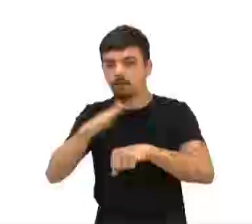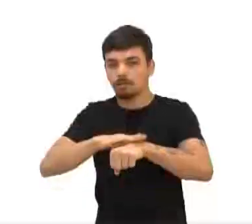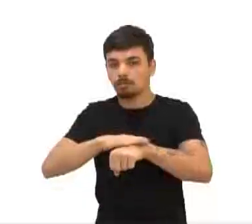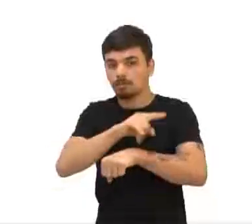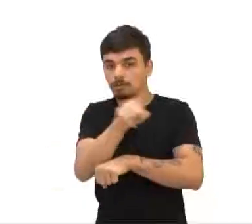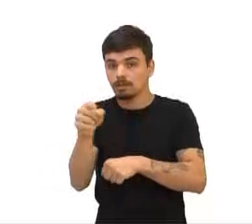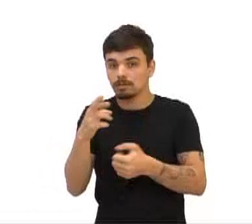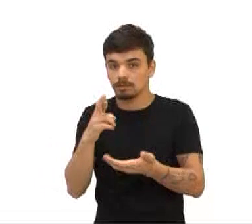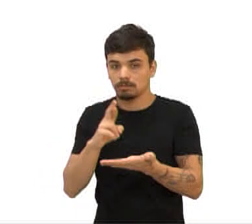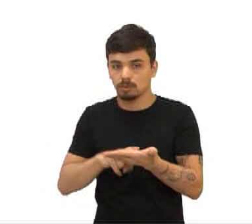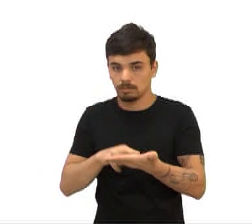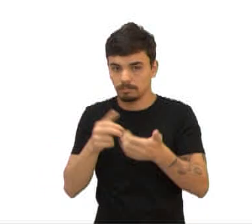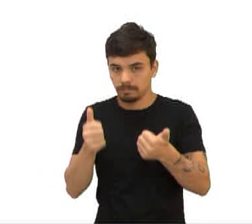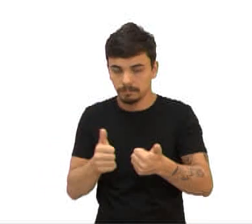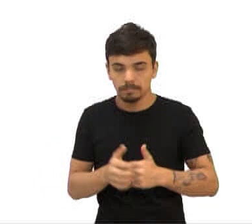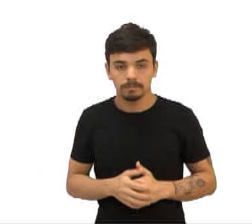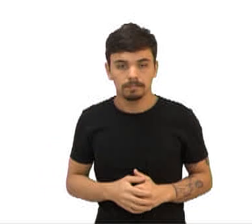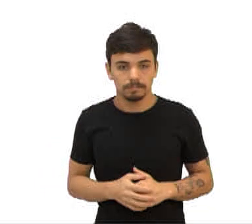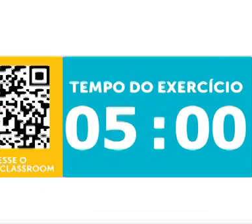escrever.